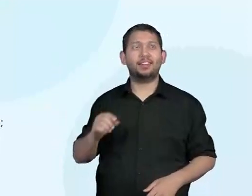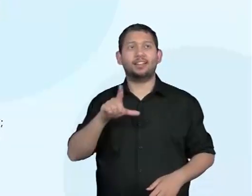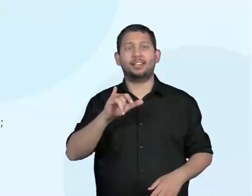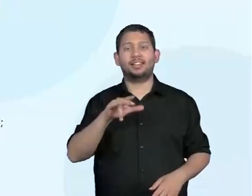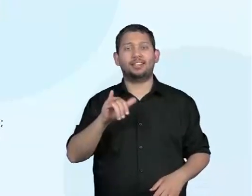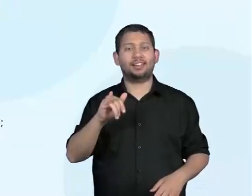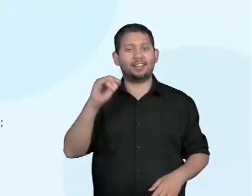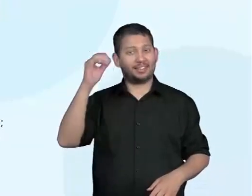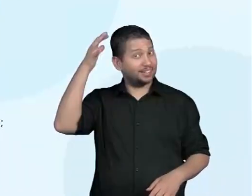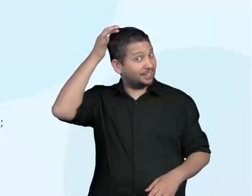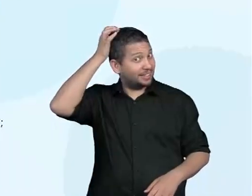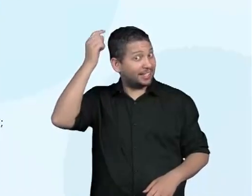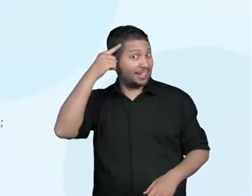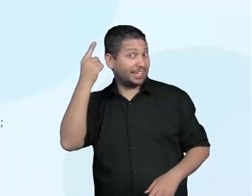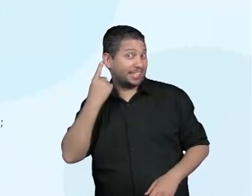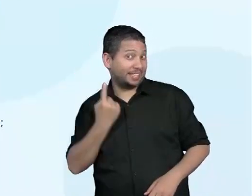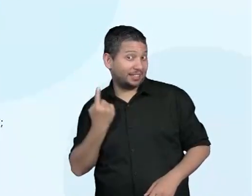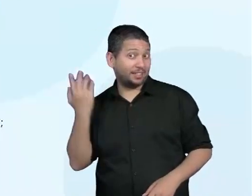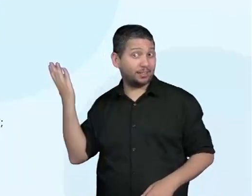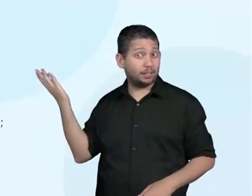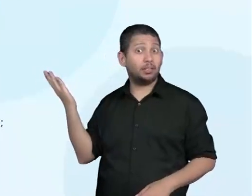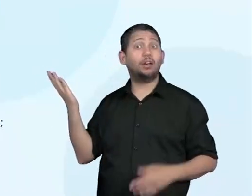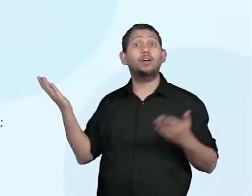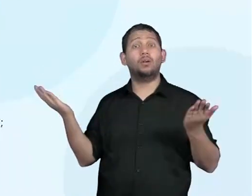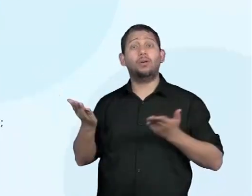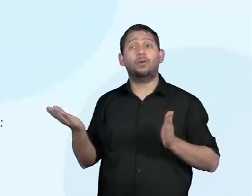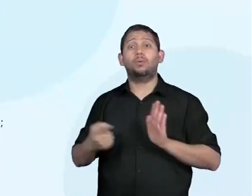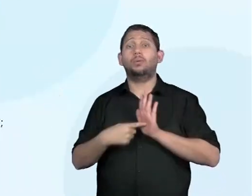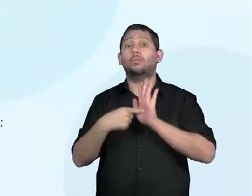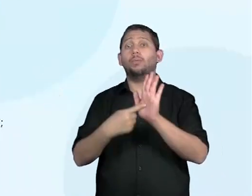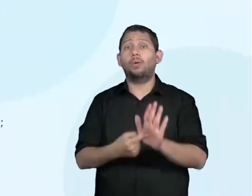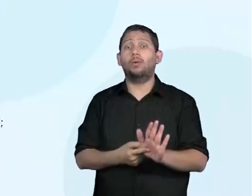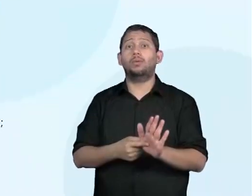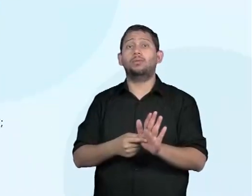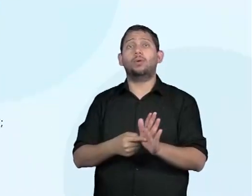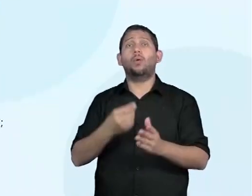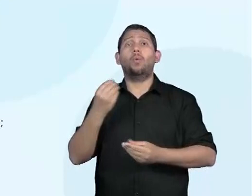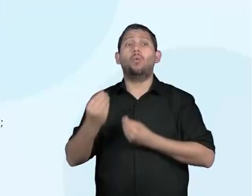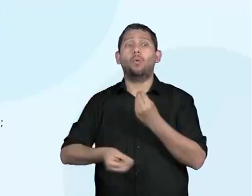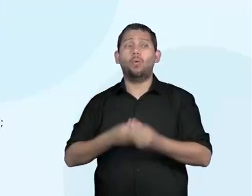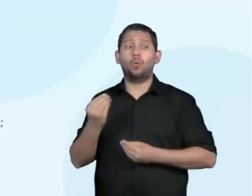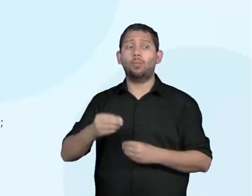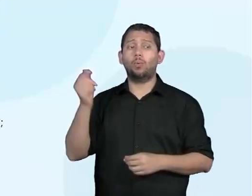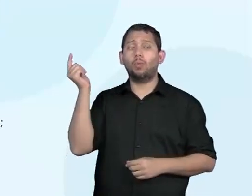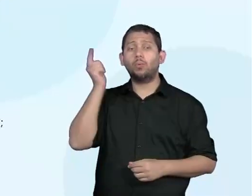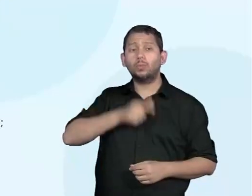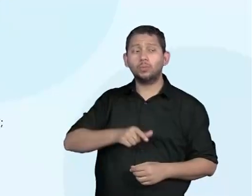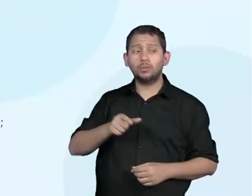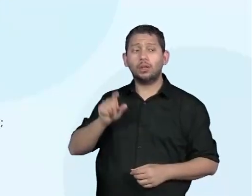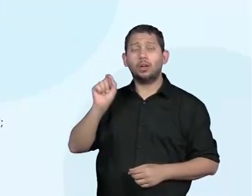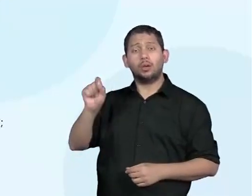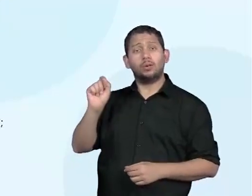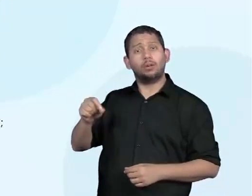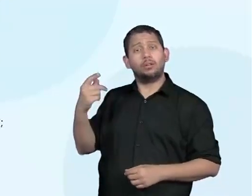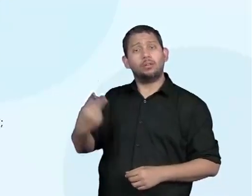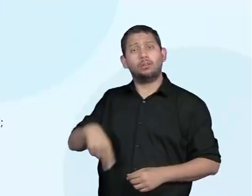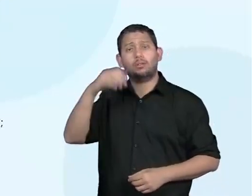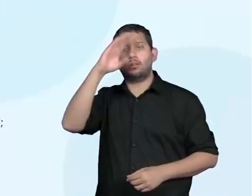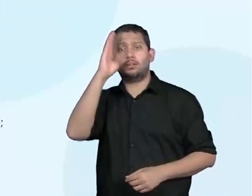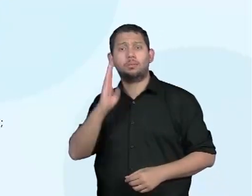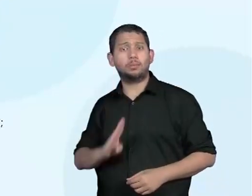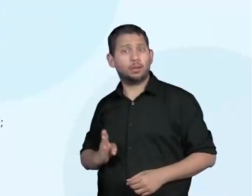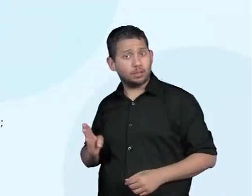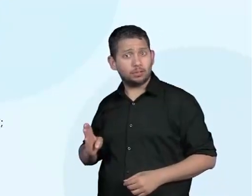veio trazendo, que hoje nós vamos conhecer um pouco mais sobre o centenário do rádio no Brasil,